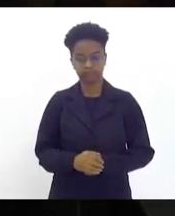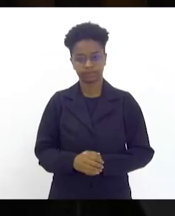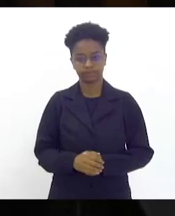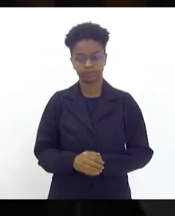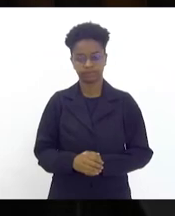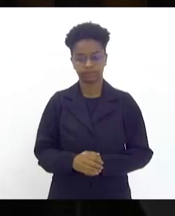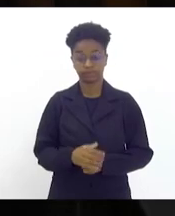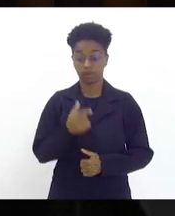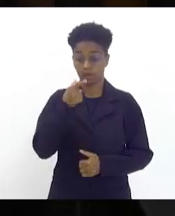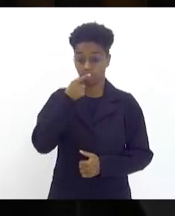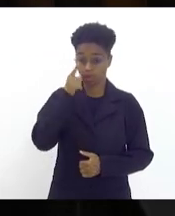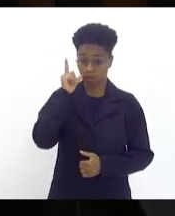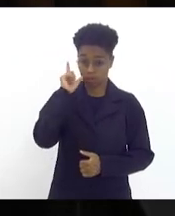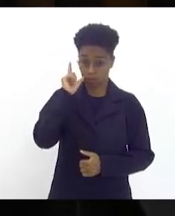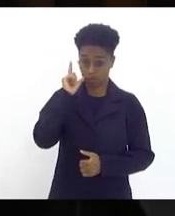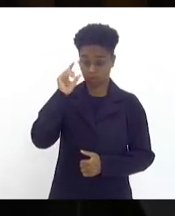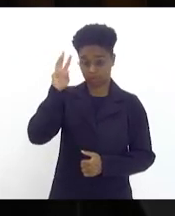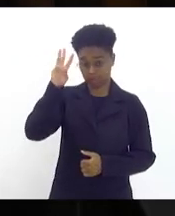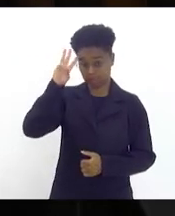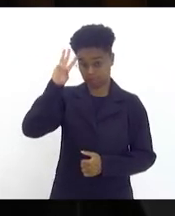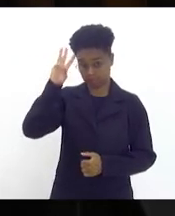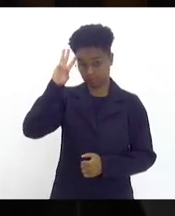que ontem terça-feira